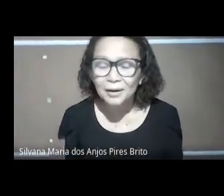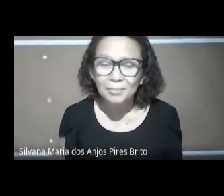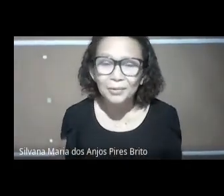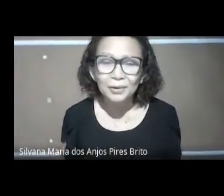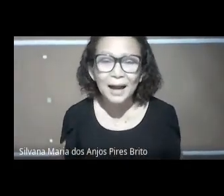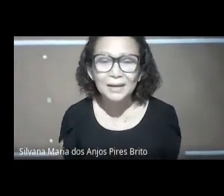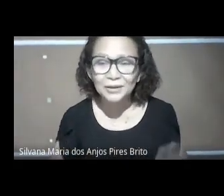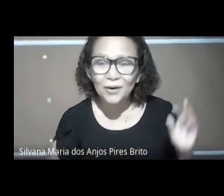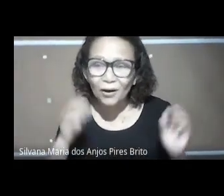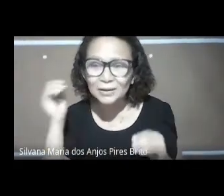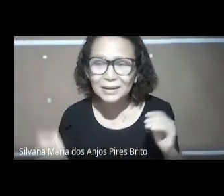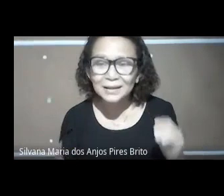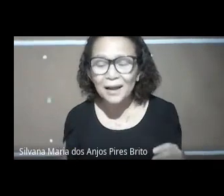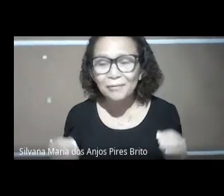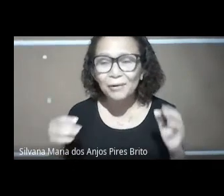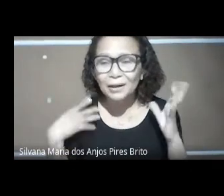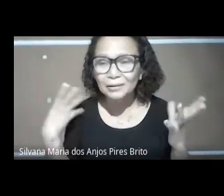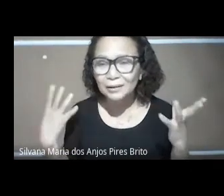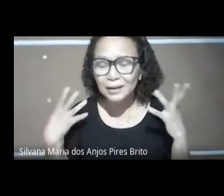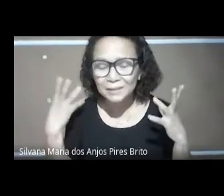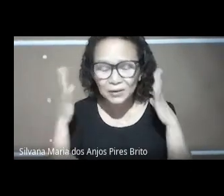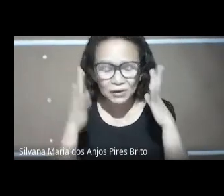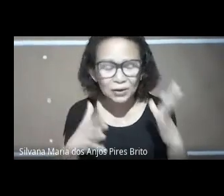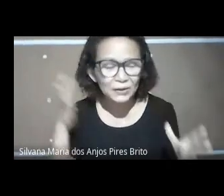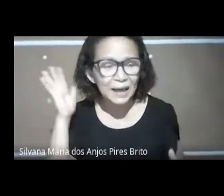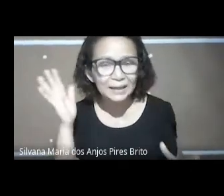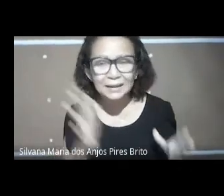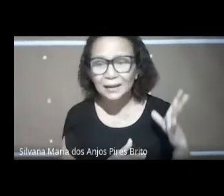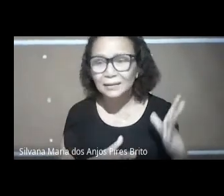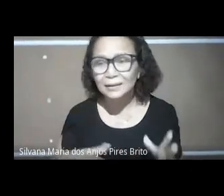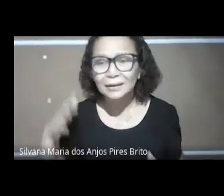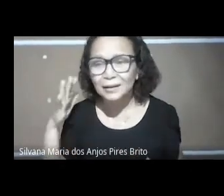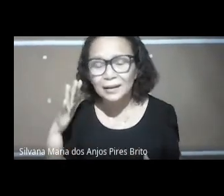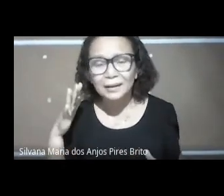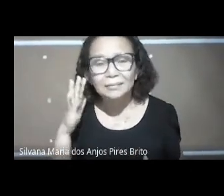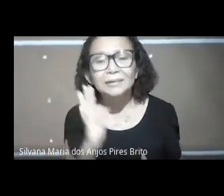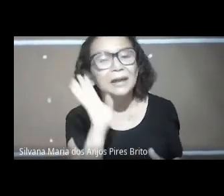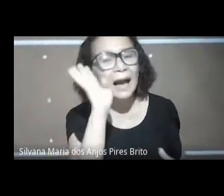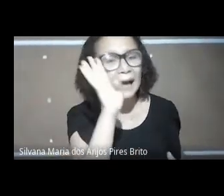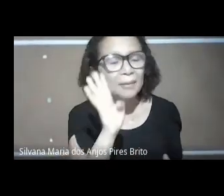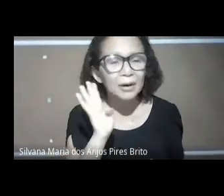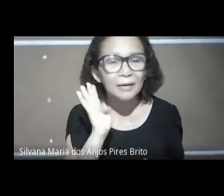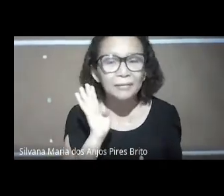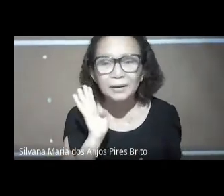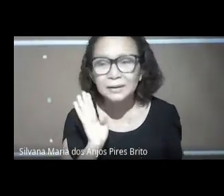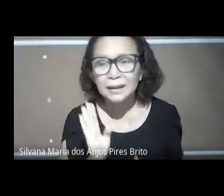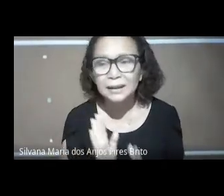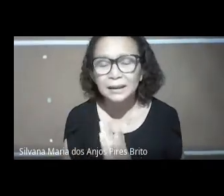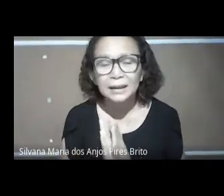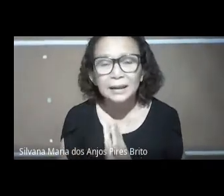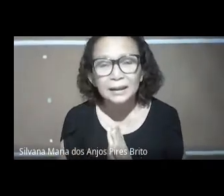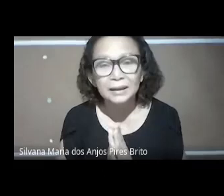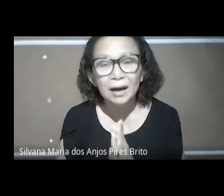muito caso de óculos que sai voando, as pessoas estão sinalizando e acabam levando isso daqui. Então, é